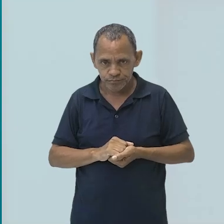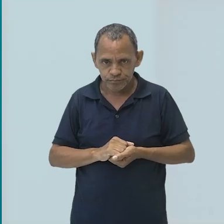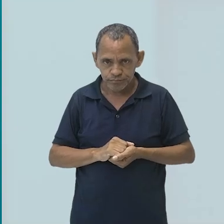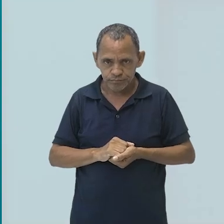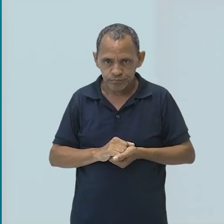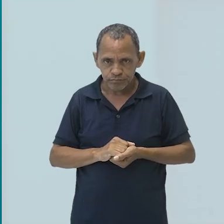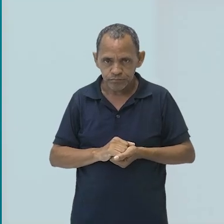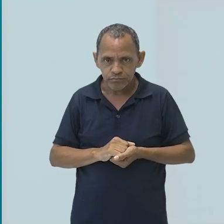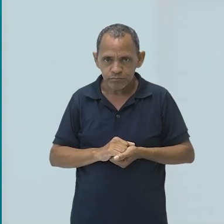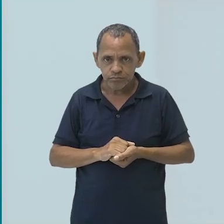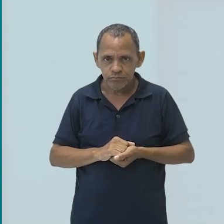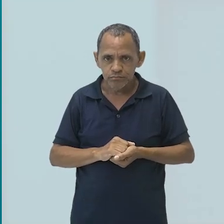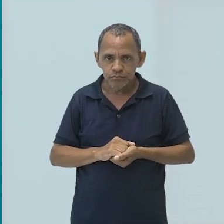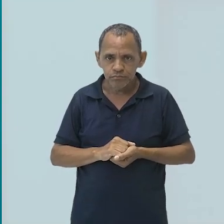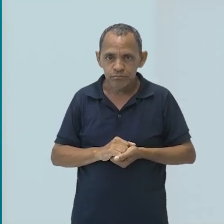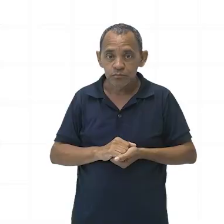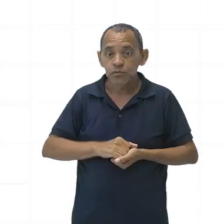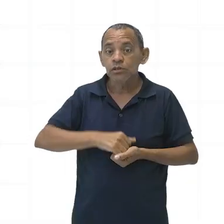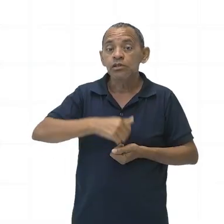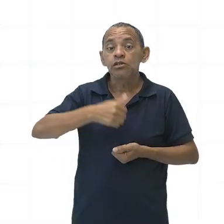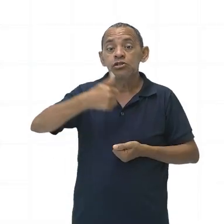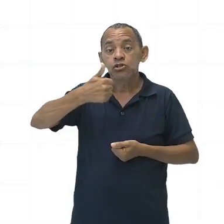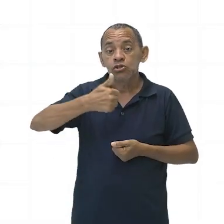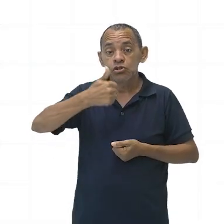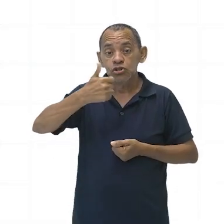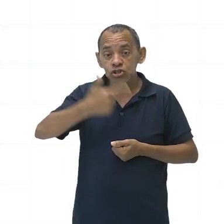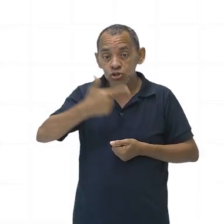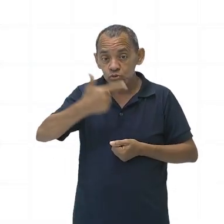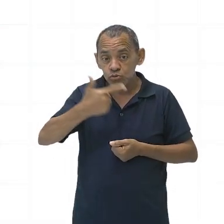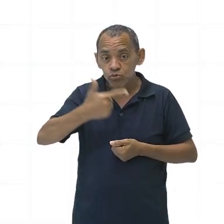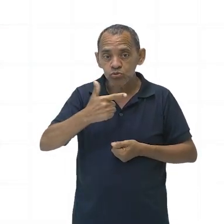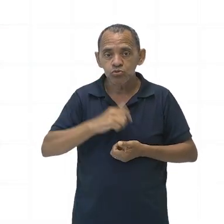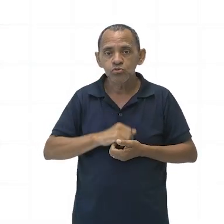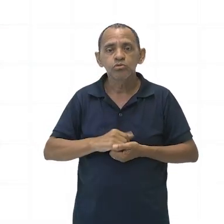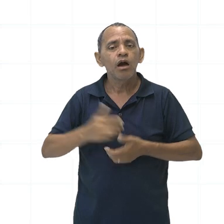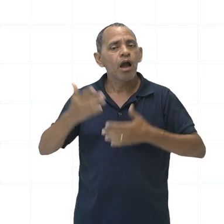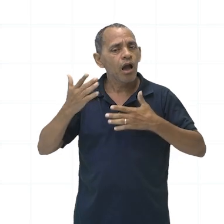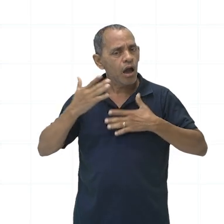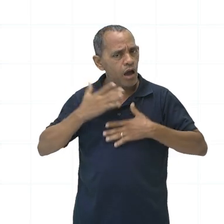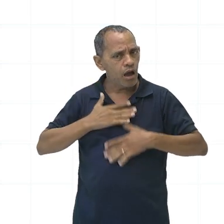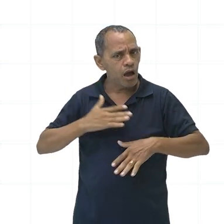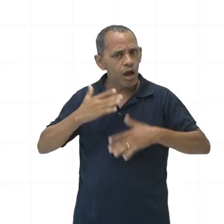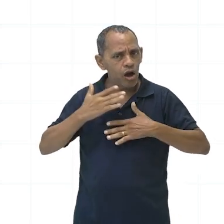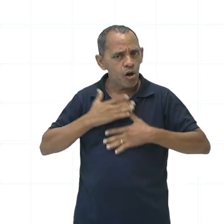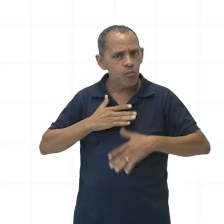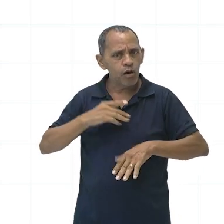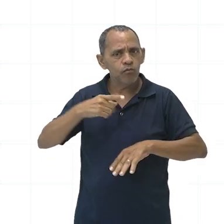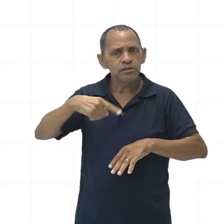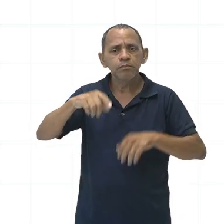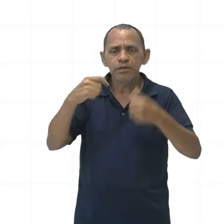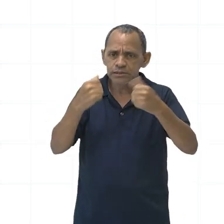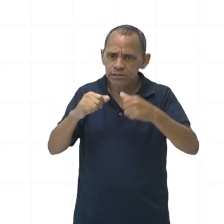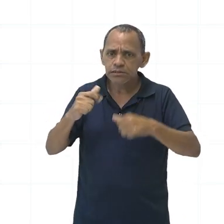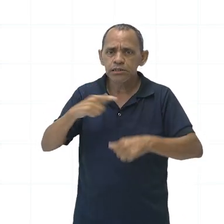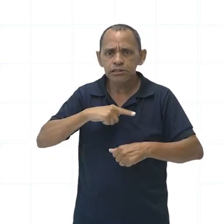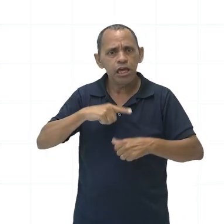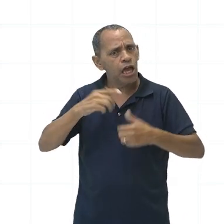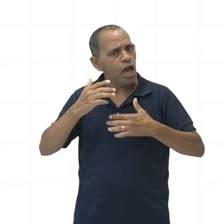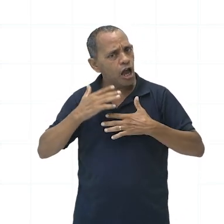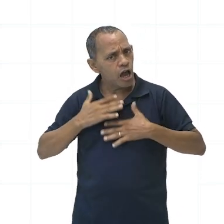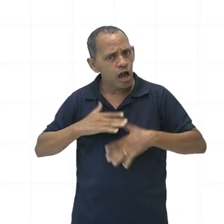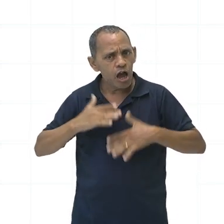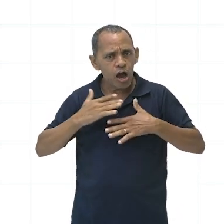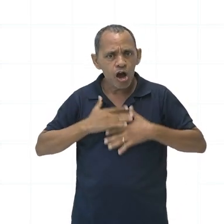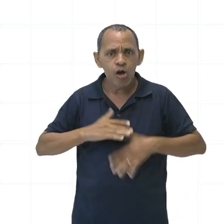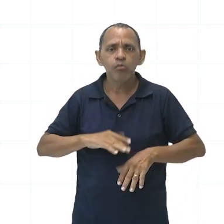ali atender a vítima. Segunda coisa é manter a calma. Você mantendo a sua calma, você já tem ali